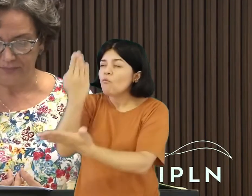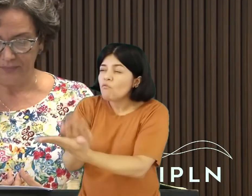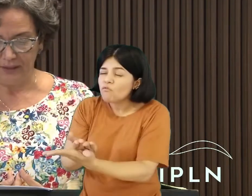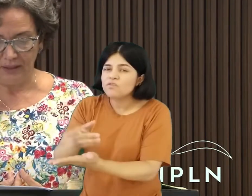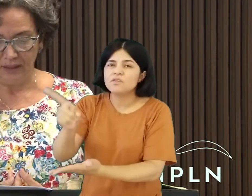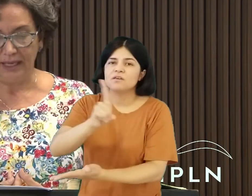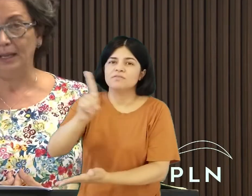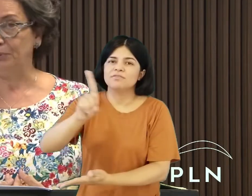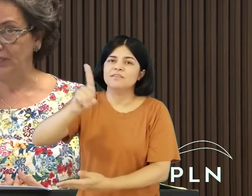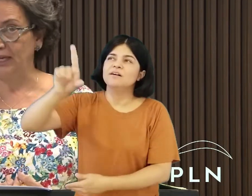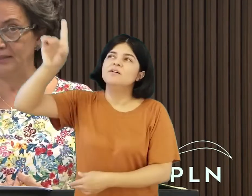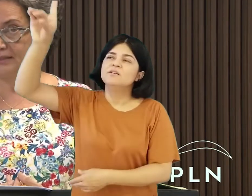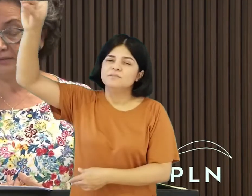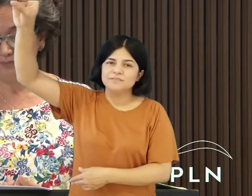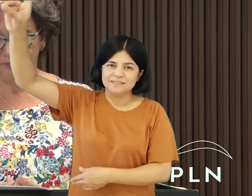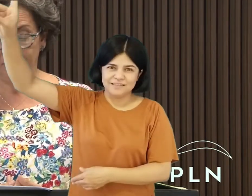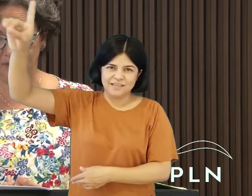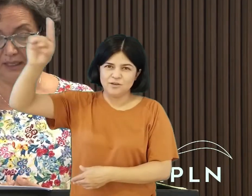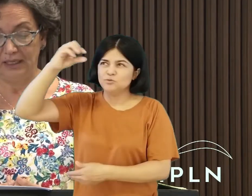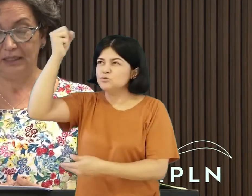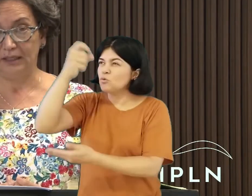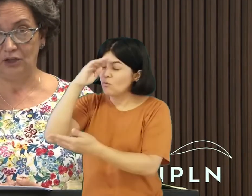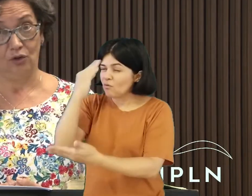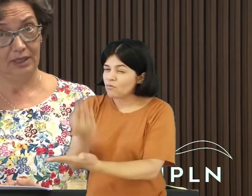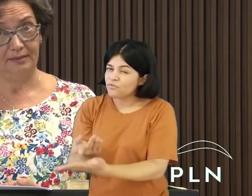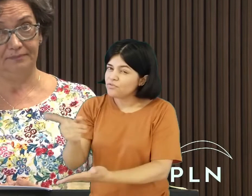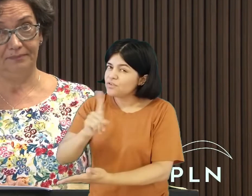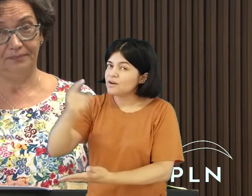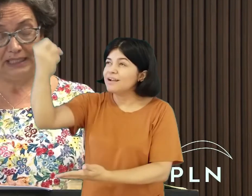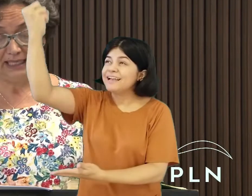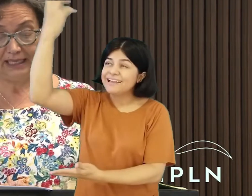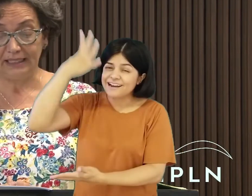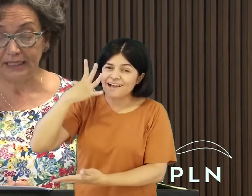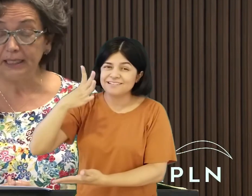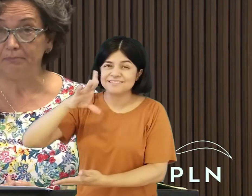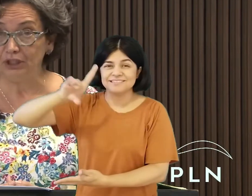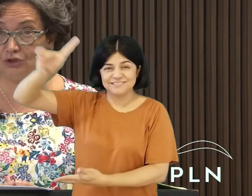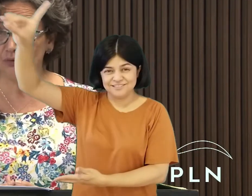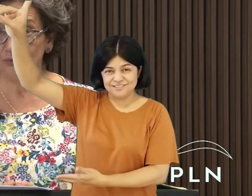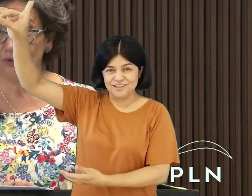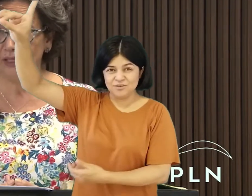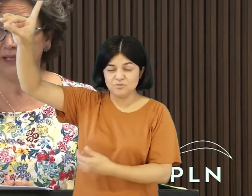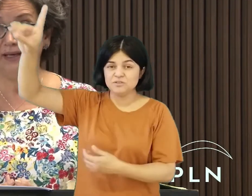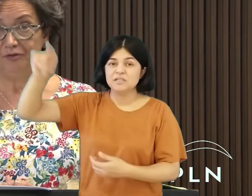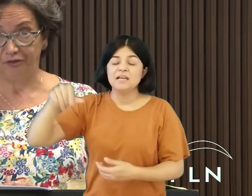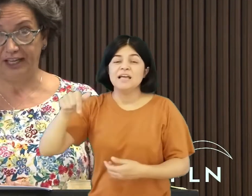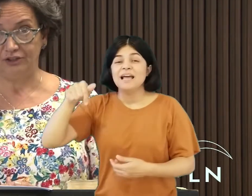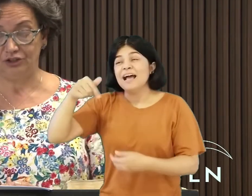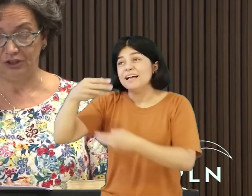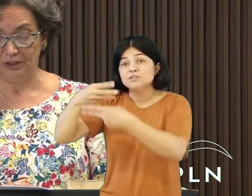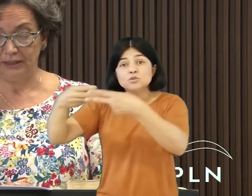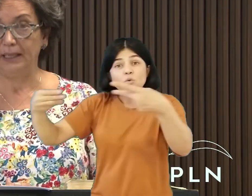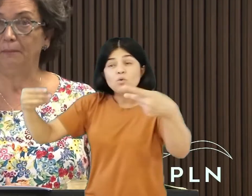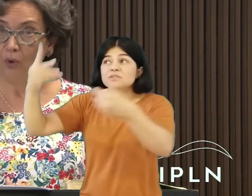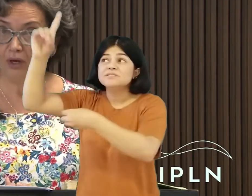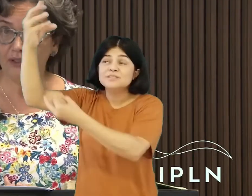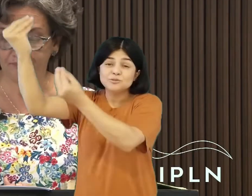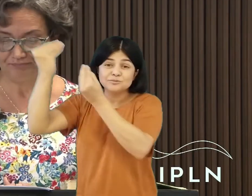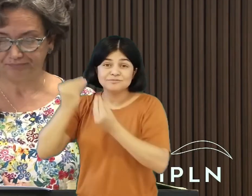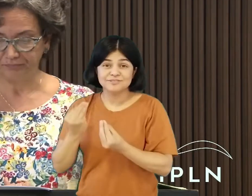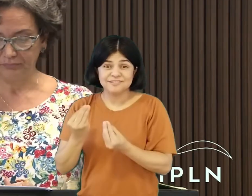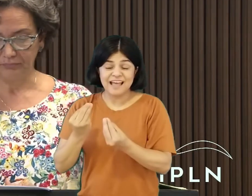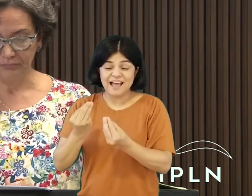egoísta, ela apodrece, ela deteriora, ela cria bicho, ela fede e ela